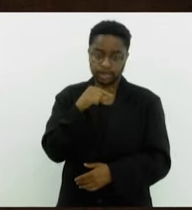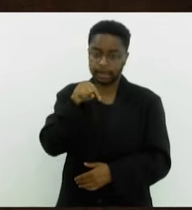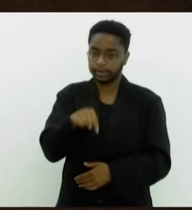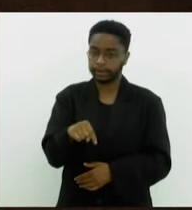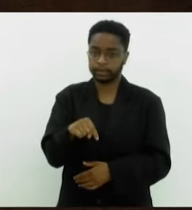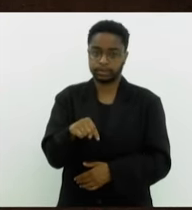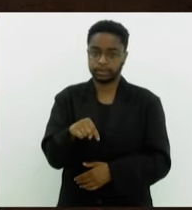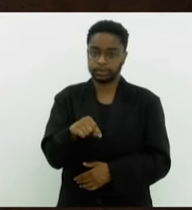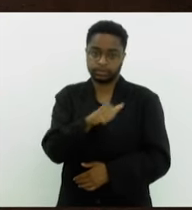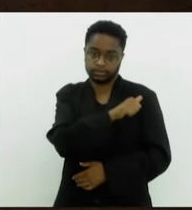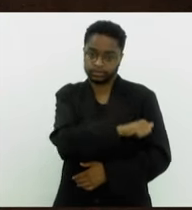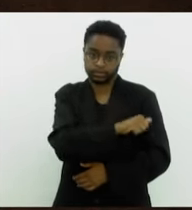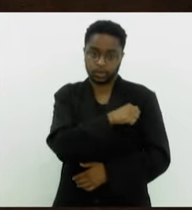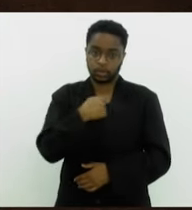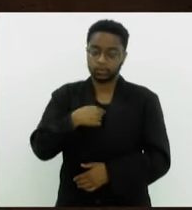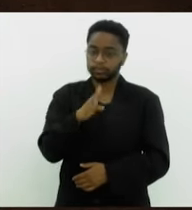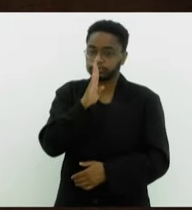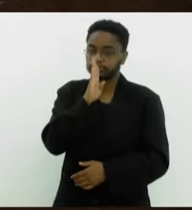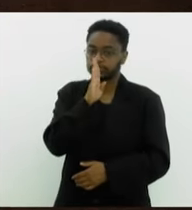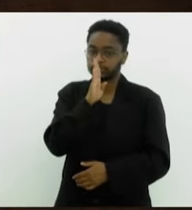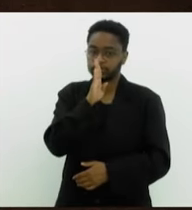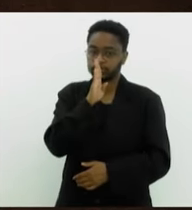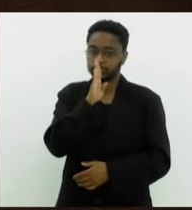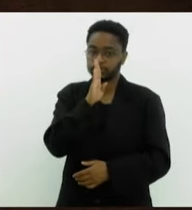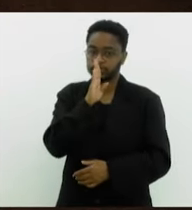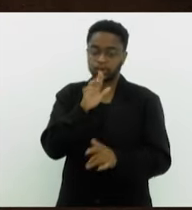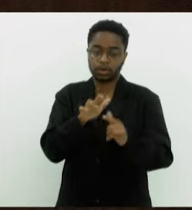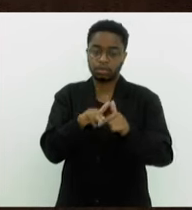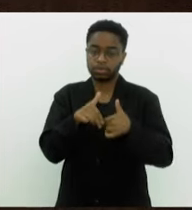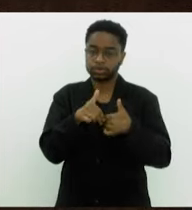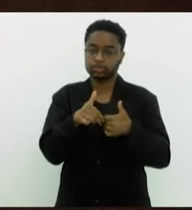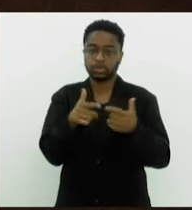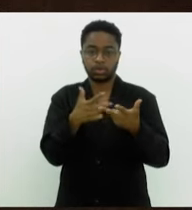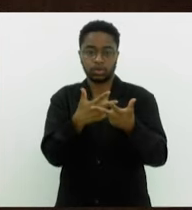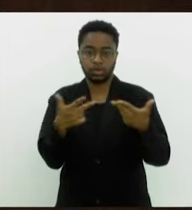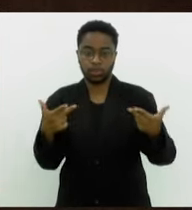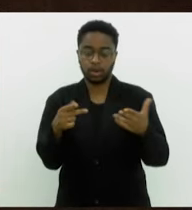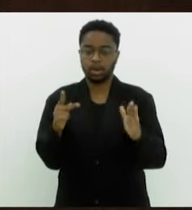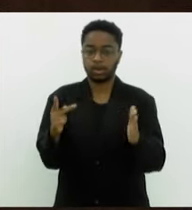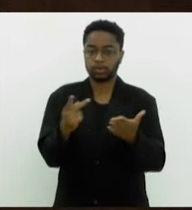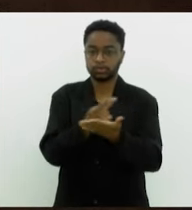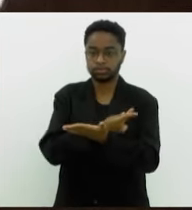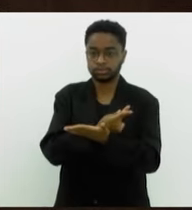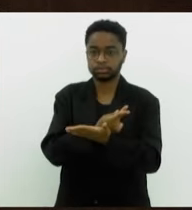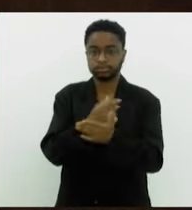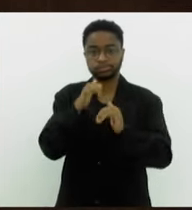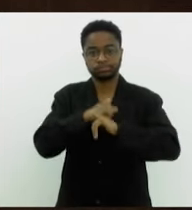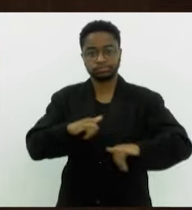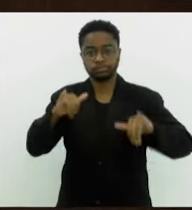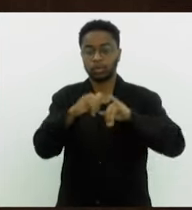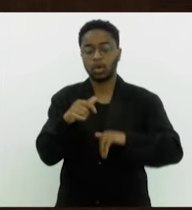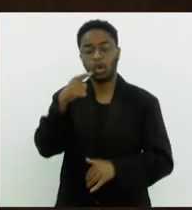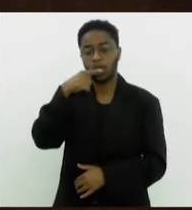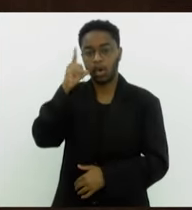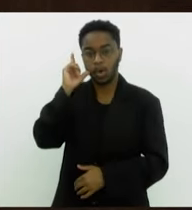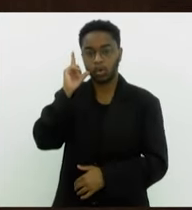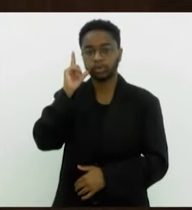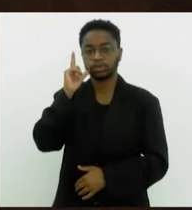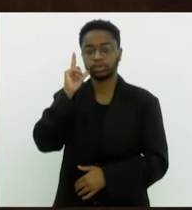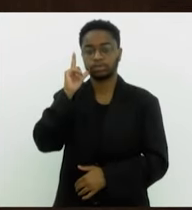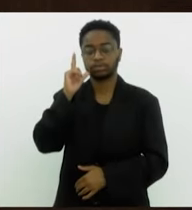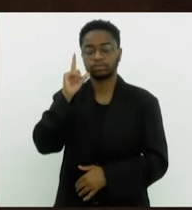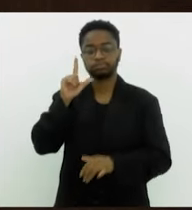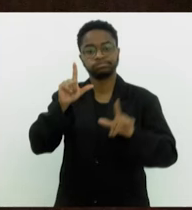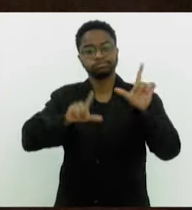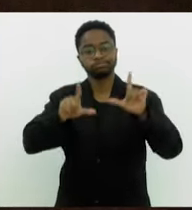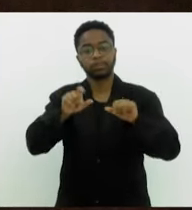Fluminense e me silenciar diante das atrocidades que foram noticiadas ontem por toda a mídia